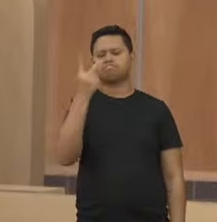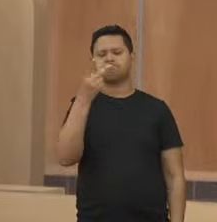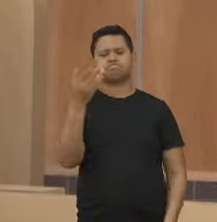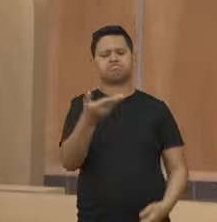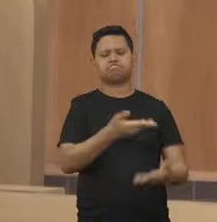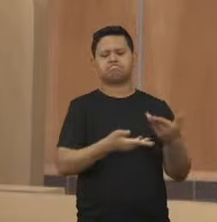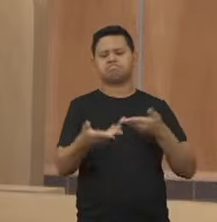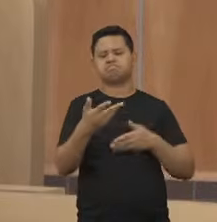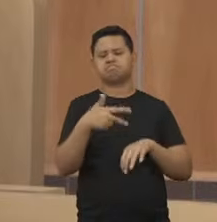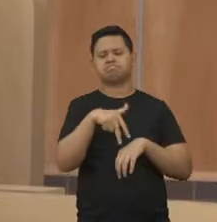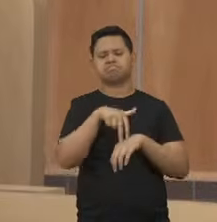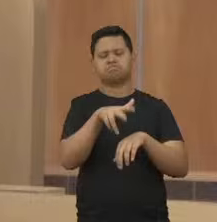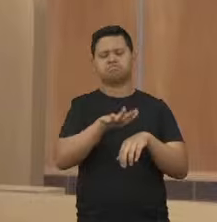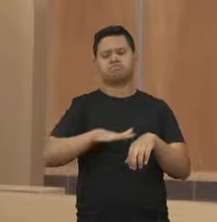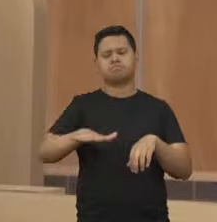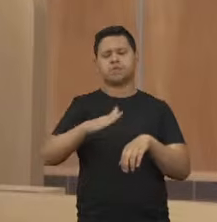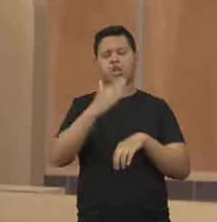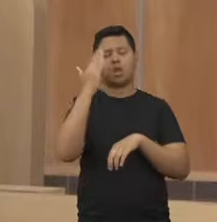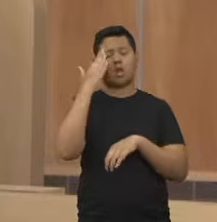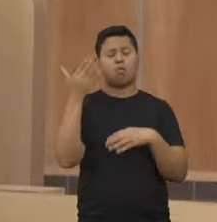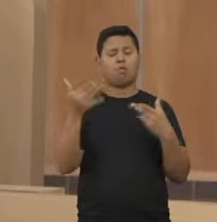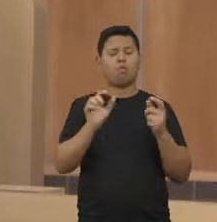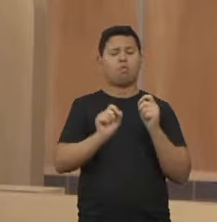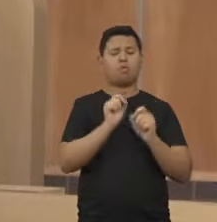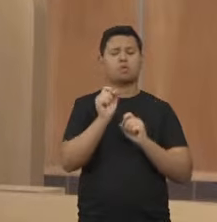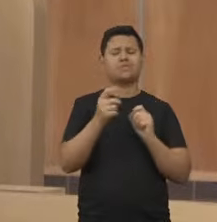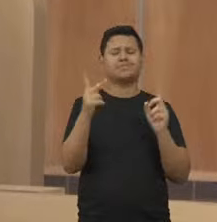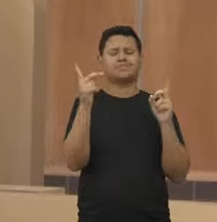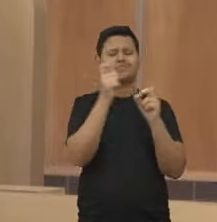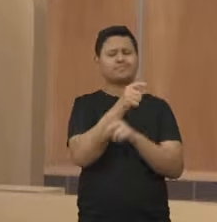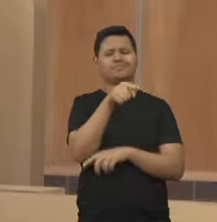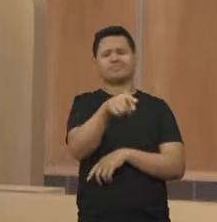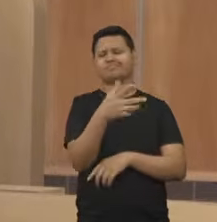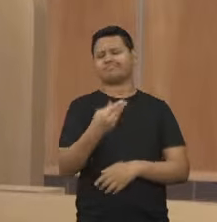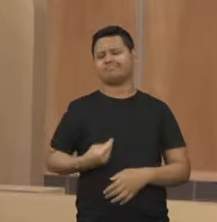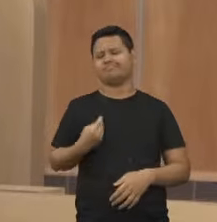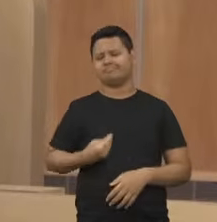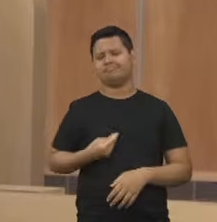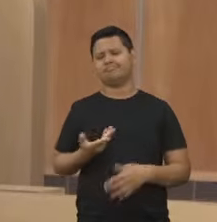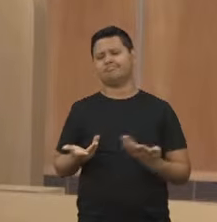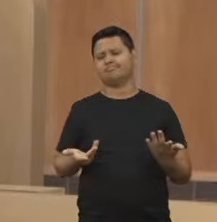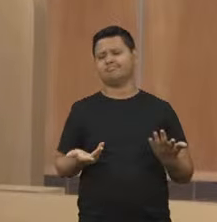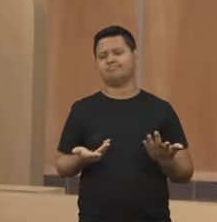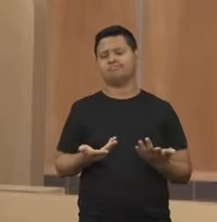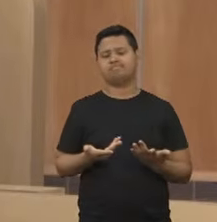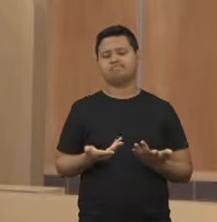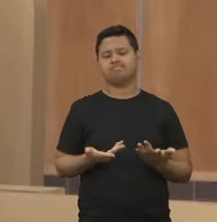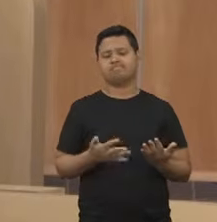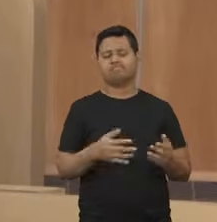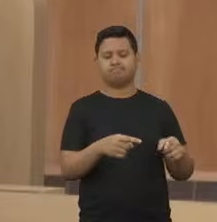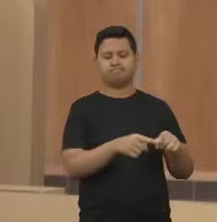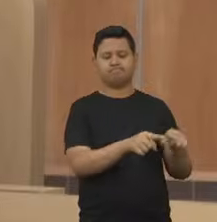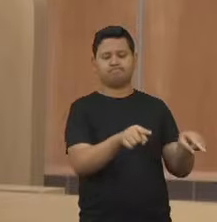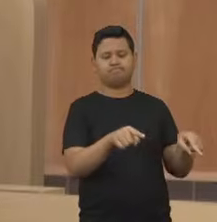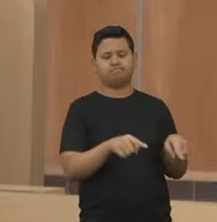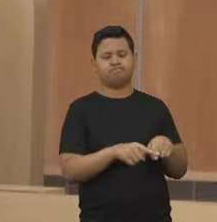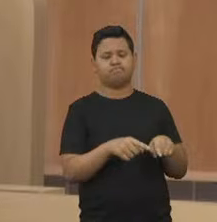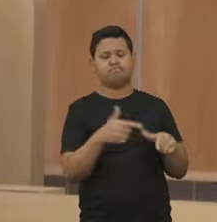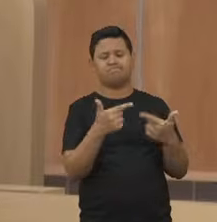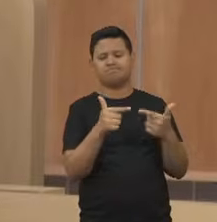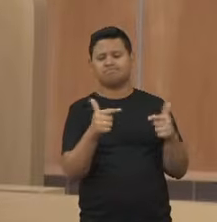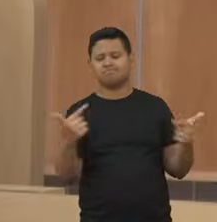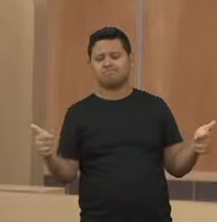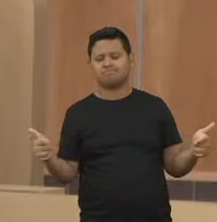valorizadas, né? A gente sabe hoje como é difícil você morar em um local que não